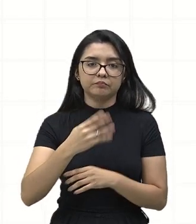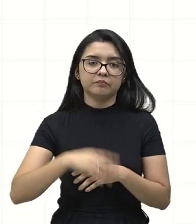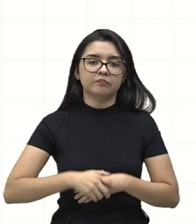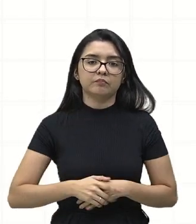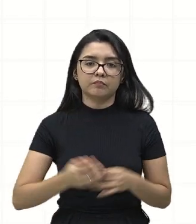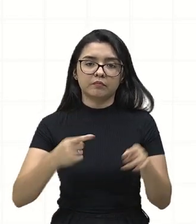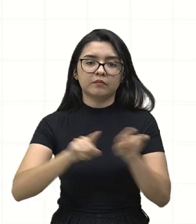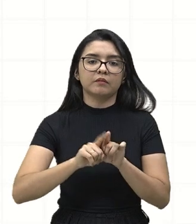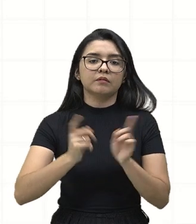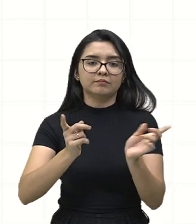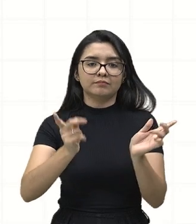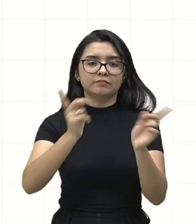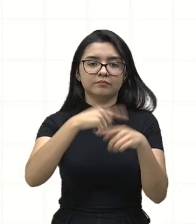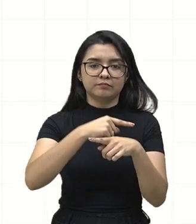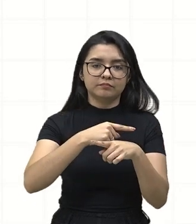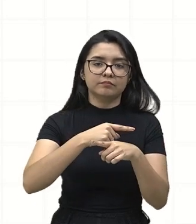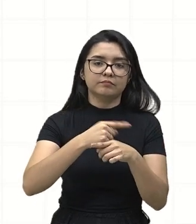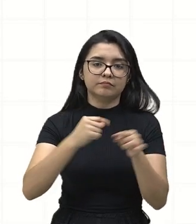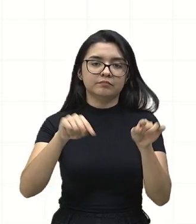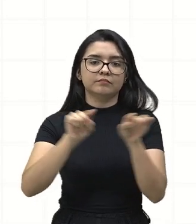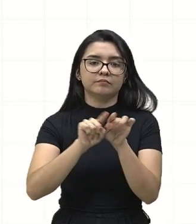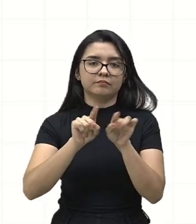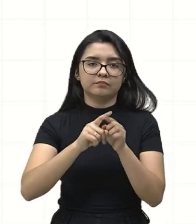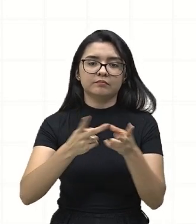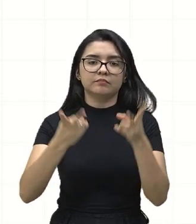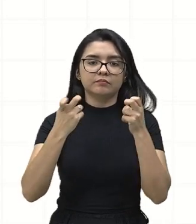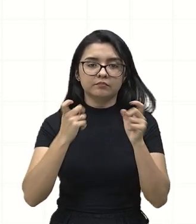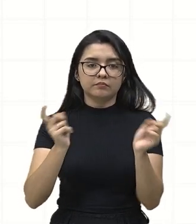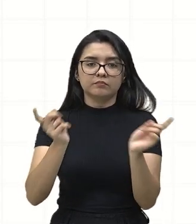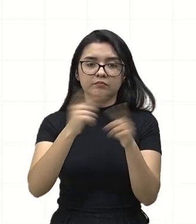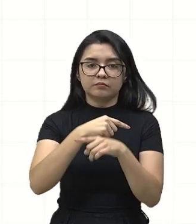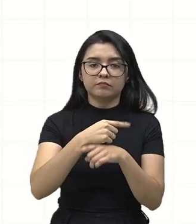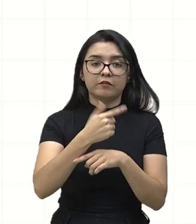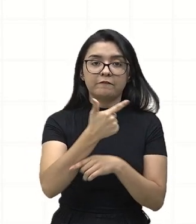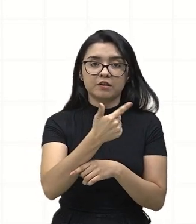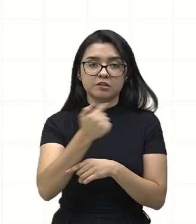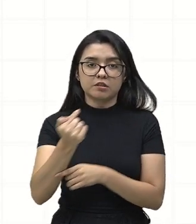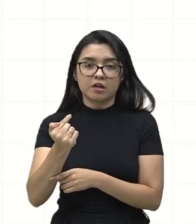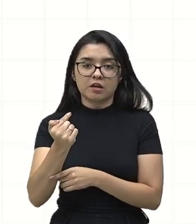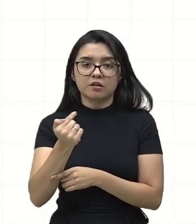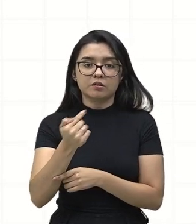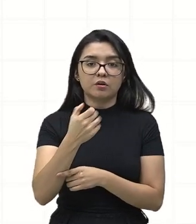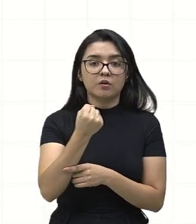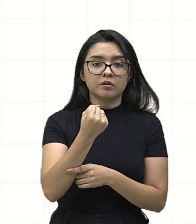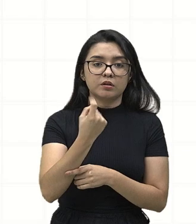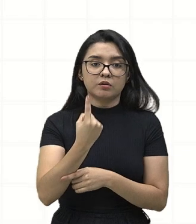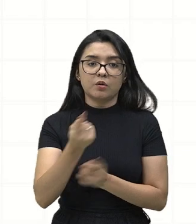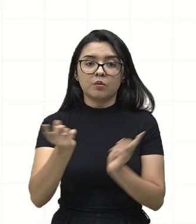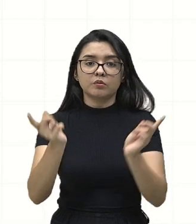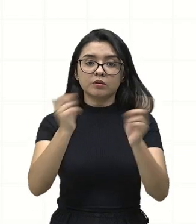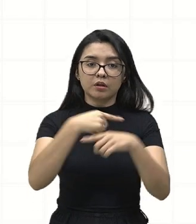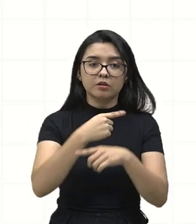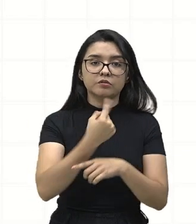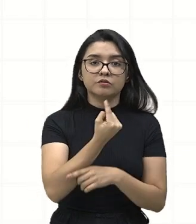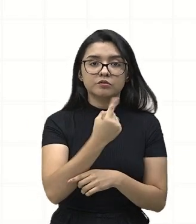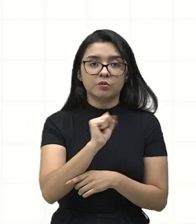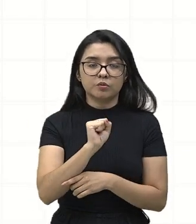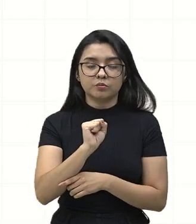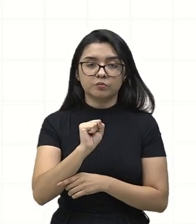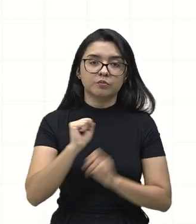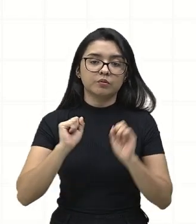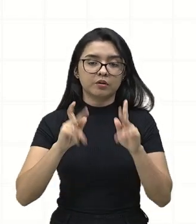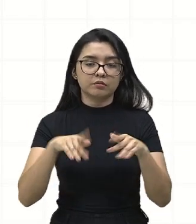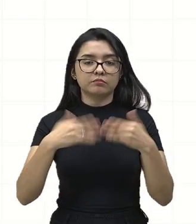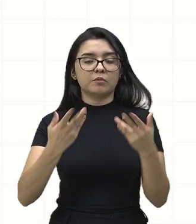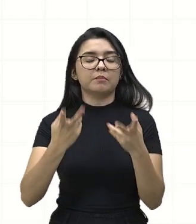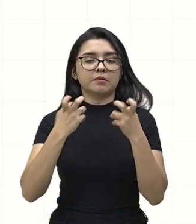63 é o contrário do 36. 72 é o contrário do 27. E 81 é o contrário de 18. Então,